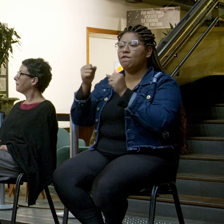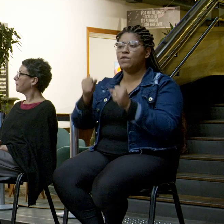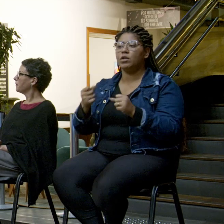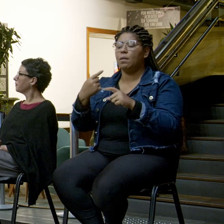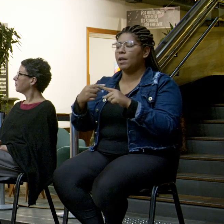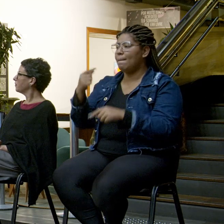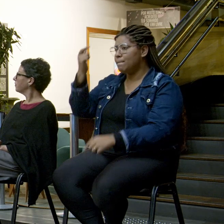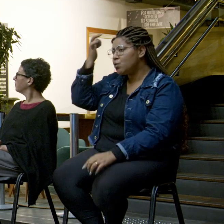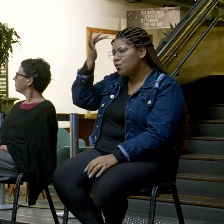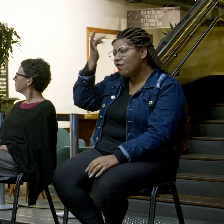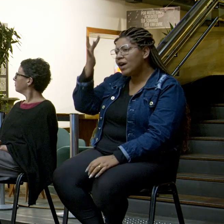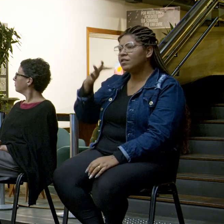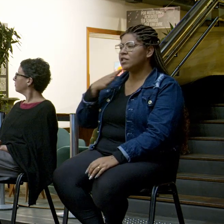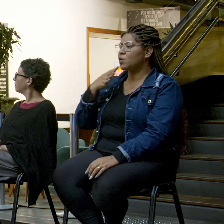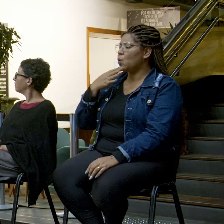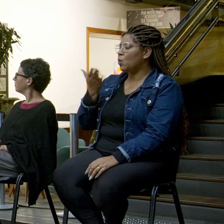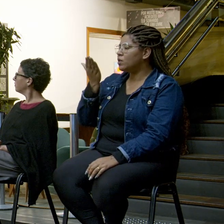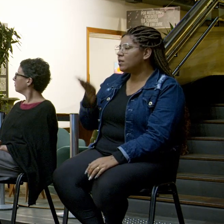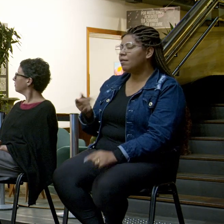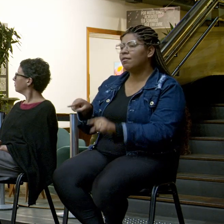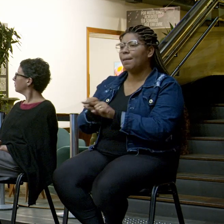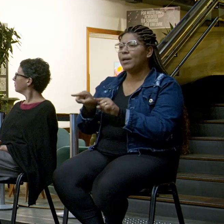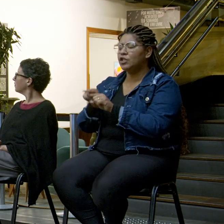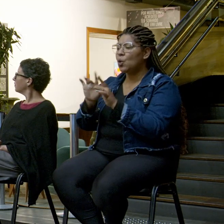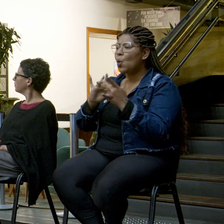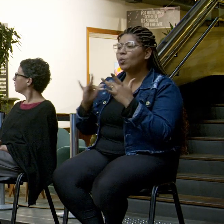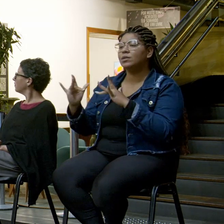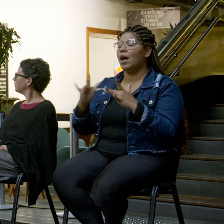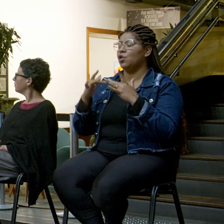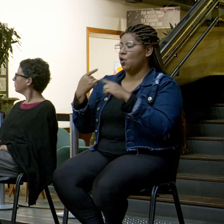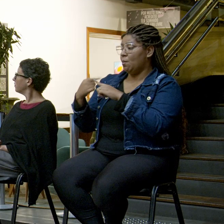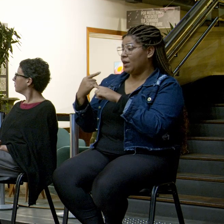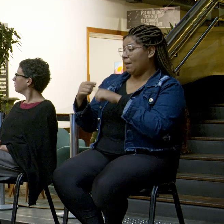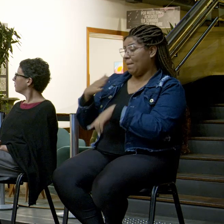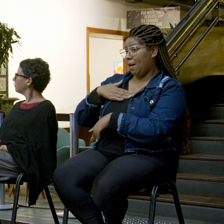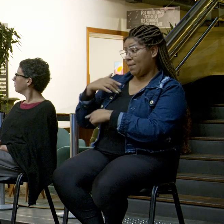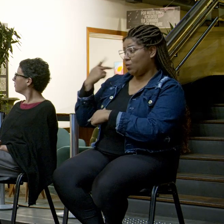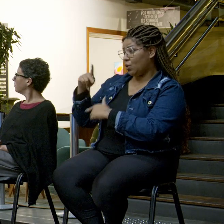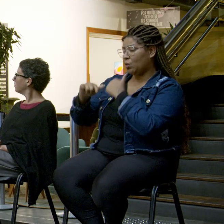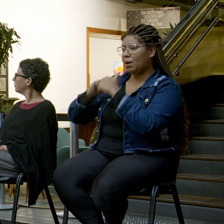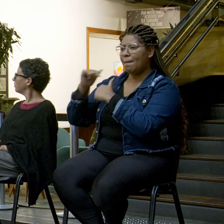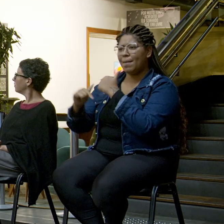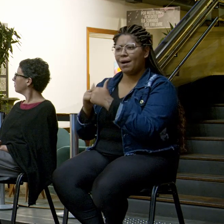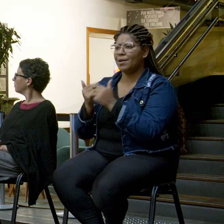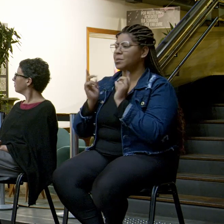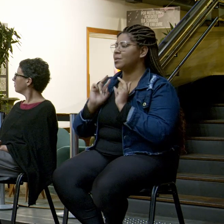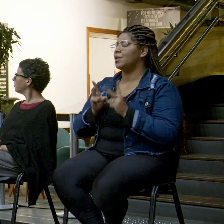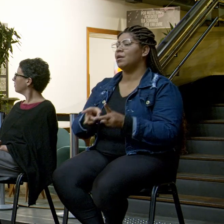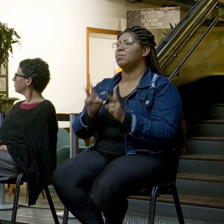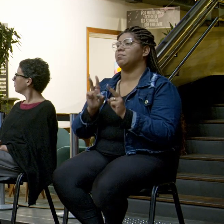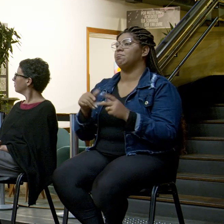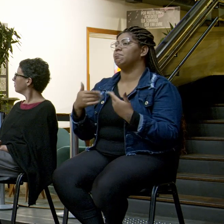uma facilidade de reconhecimento e de relação, né? Eu acho que o trabalho da Ana, para mim, sempre foi um trabalho